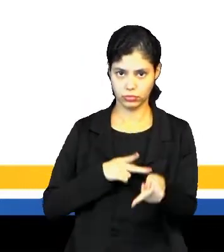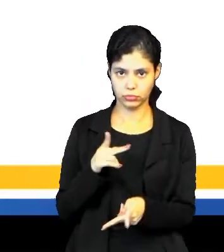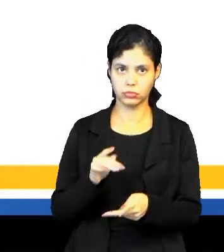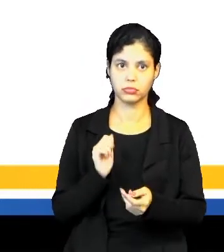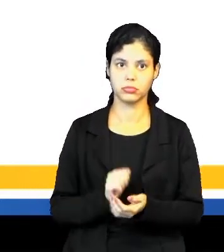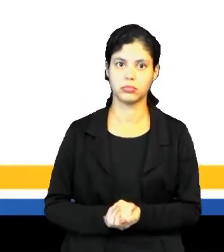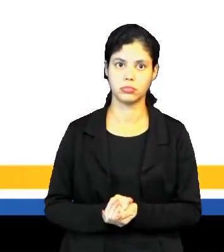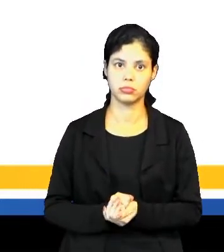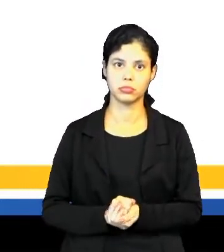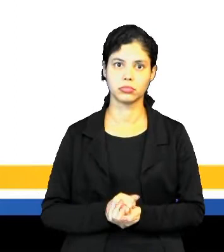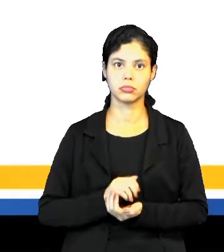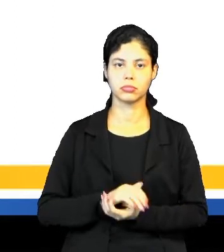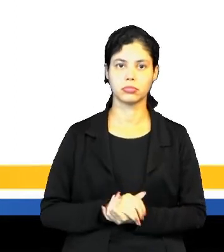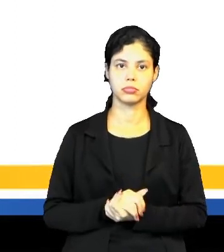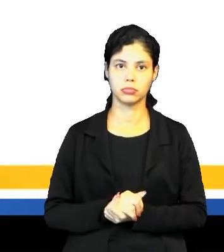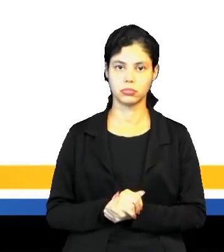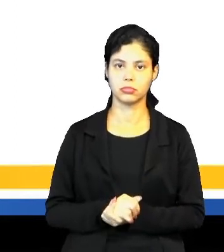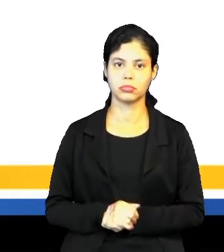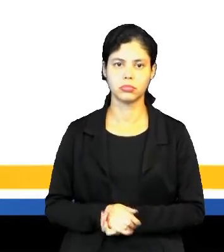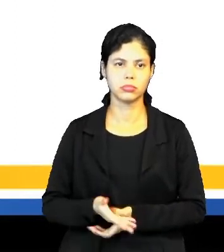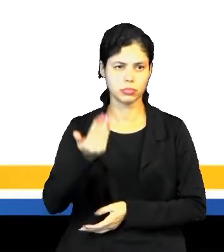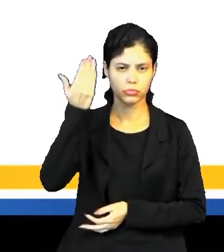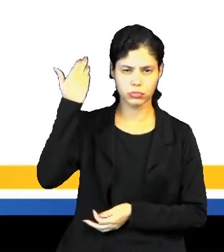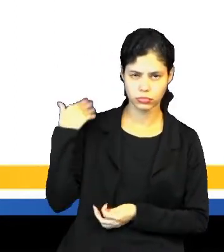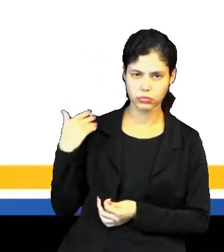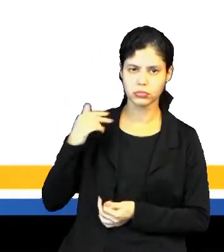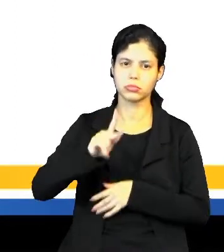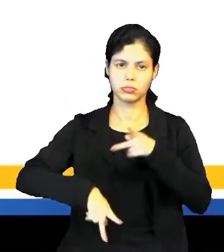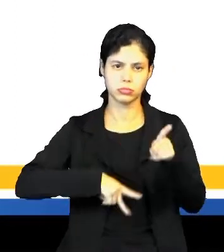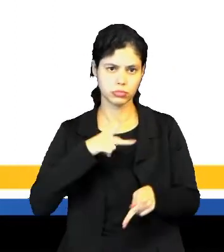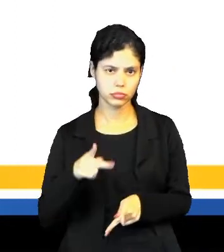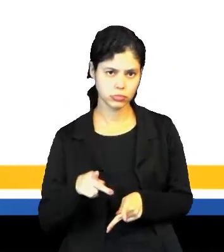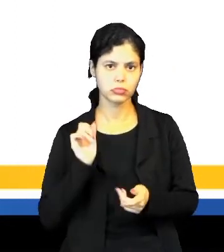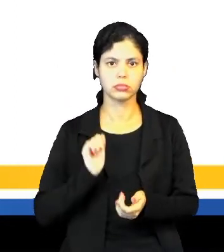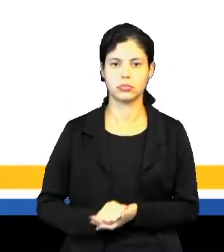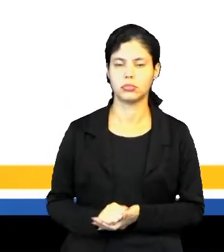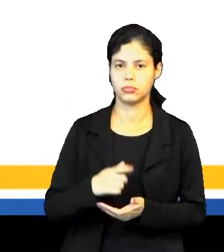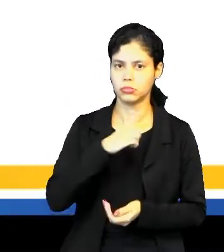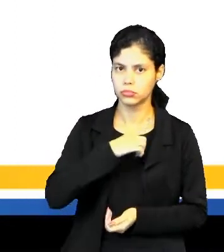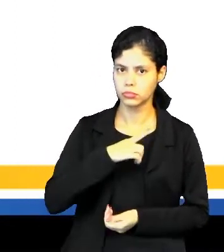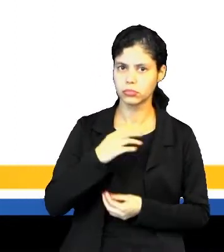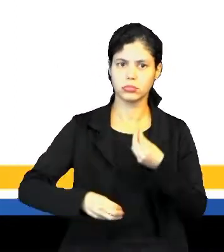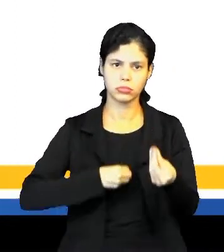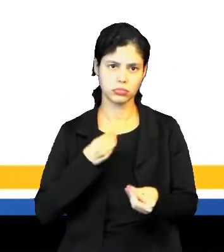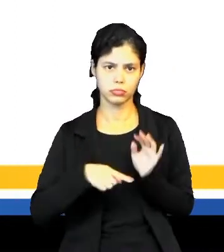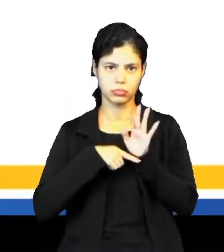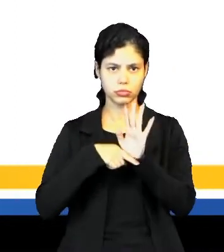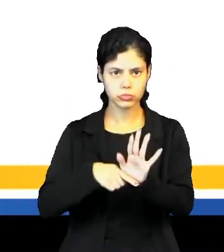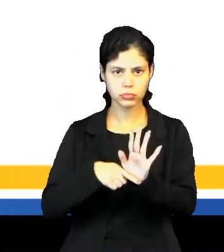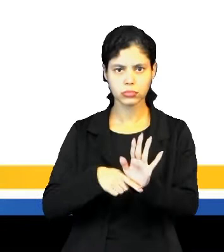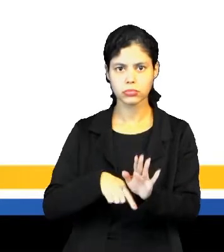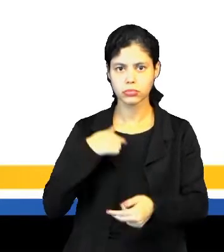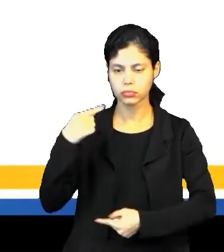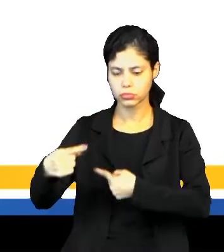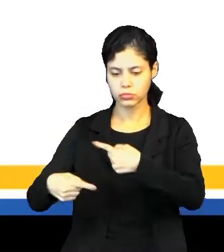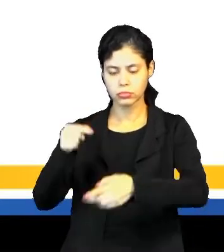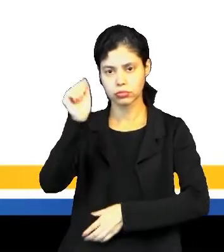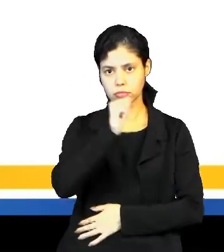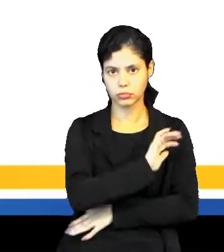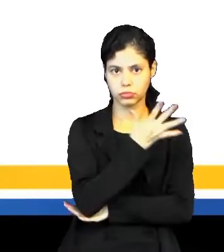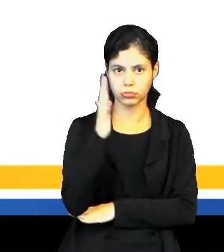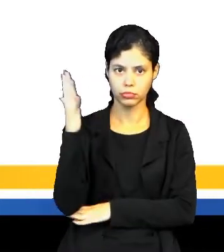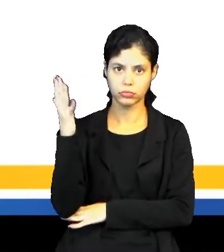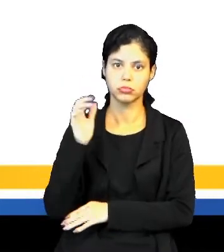e sociedade. Antigamente, as populações primitivas tinham como referência os ciclos da